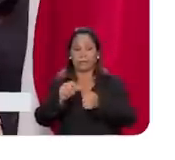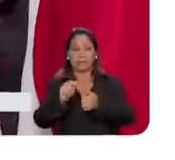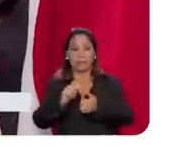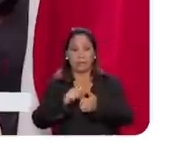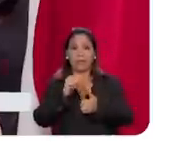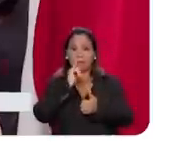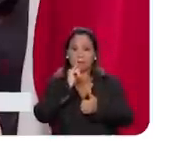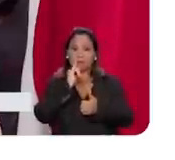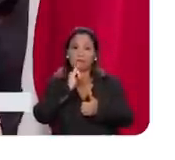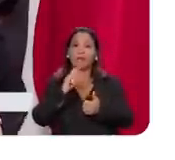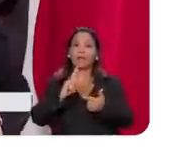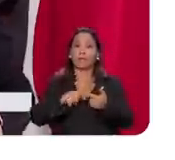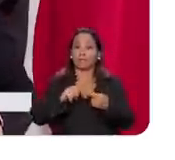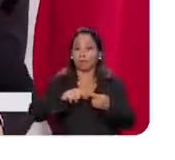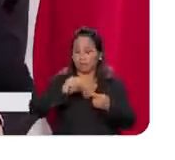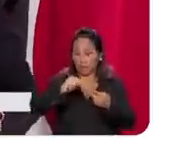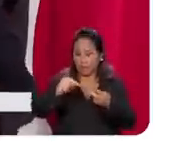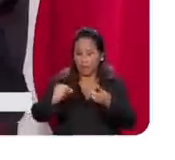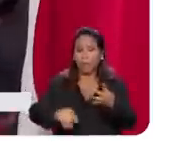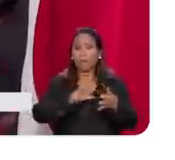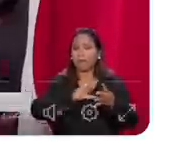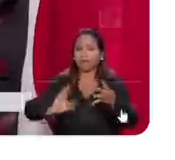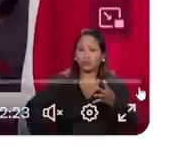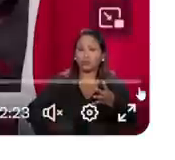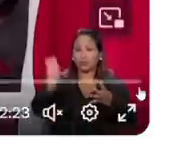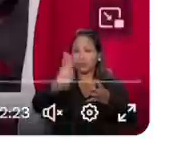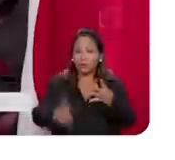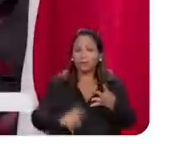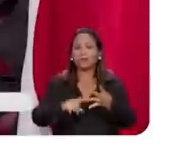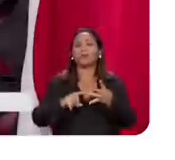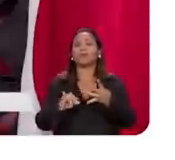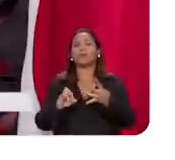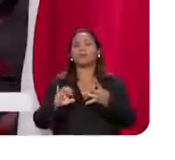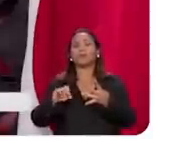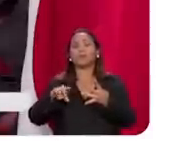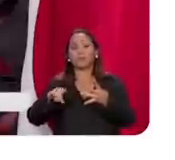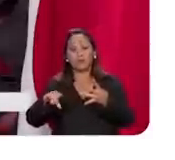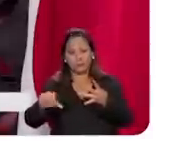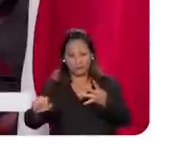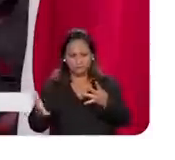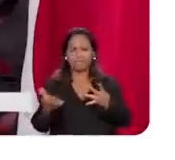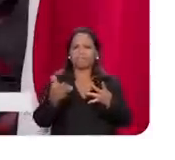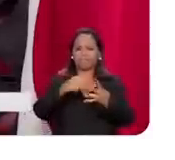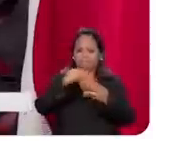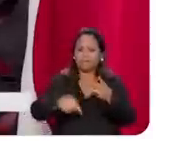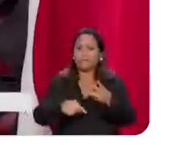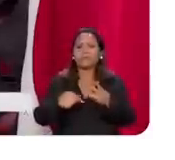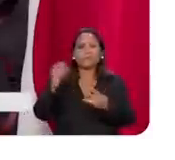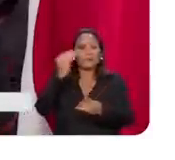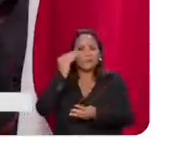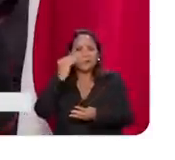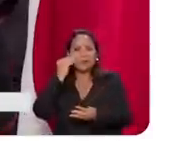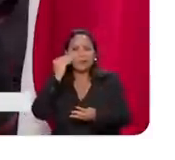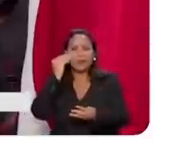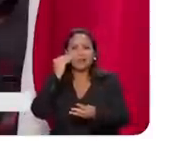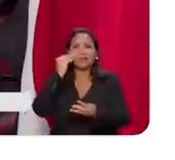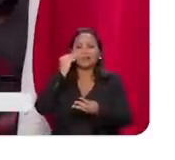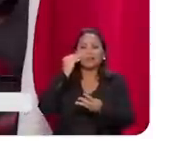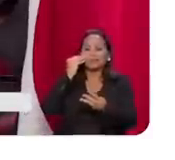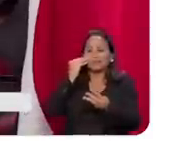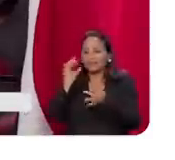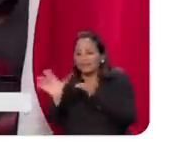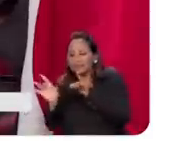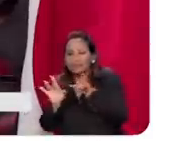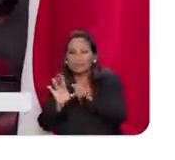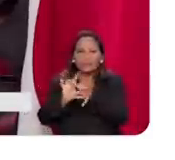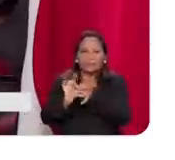fala nada entendeu gente mas aí vem ela e desce a madeira agora até nos Estados Unidos né mas